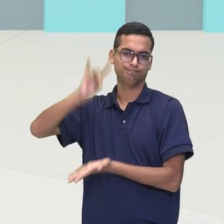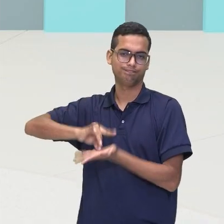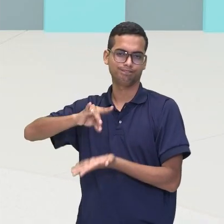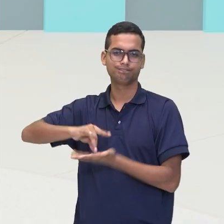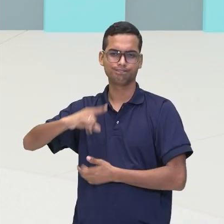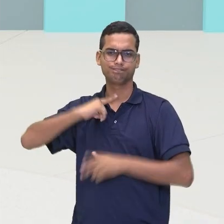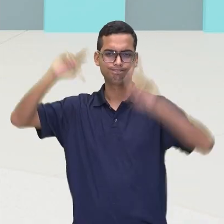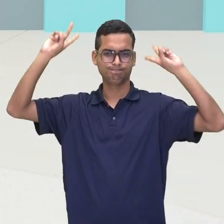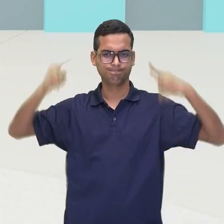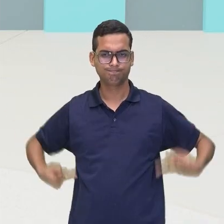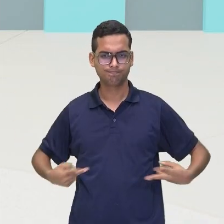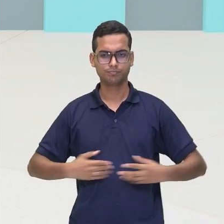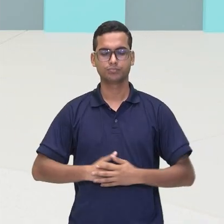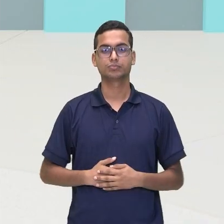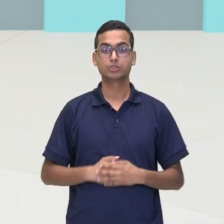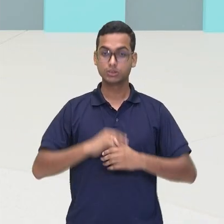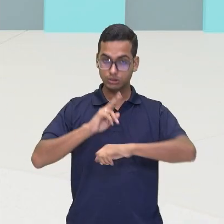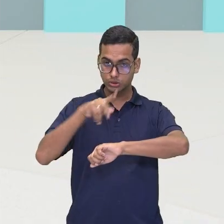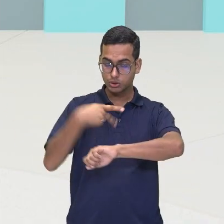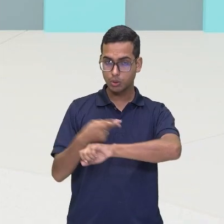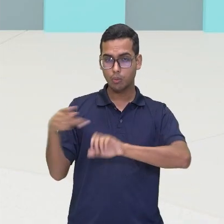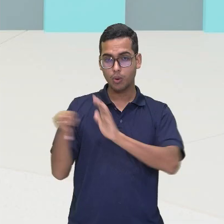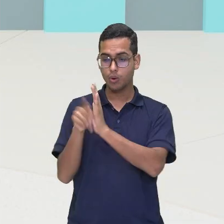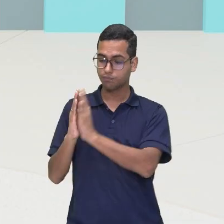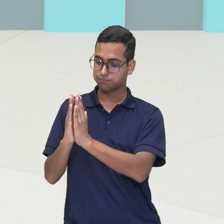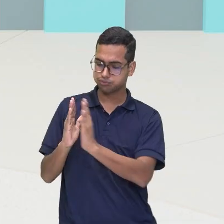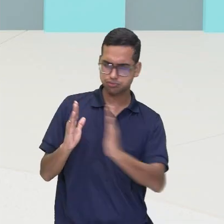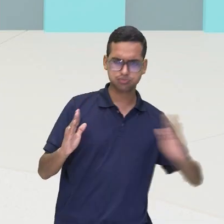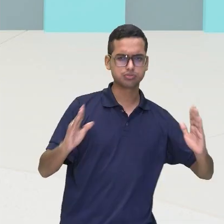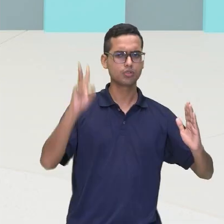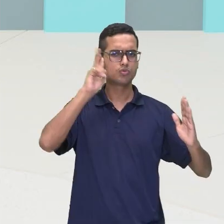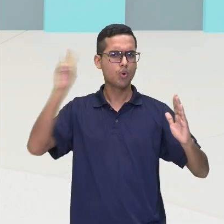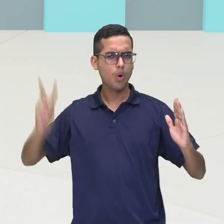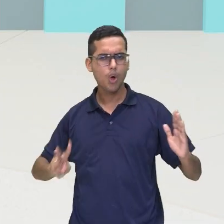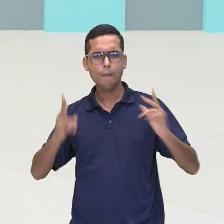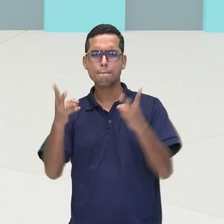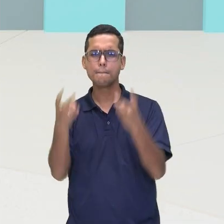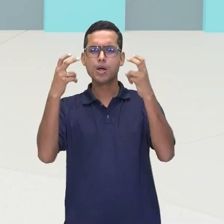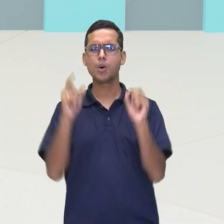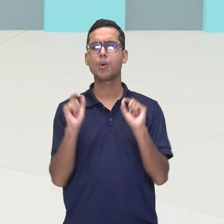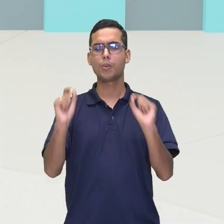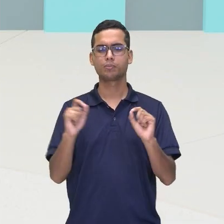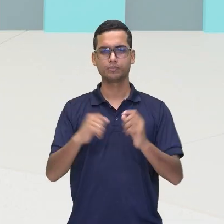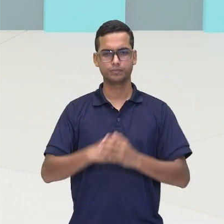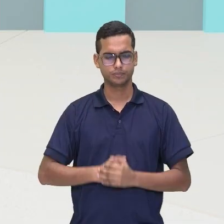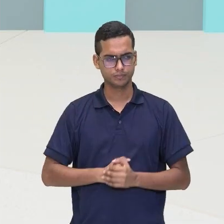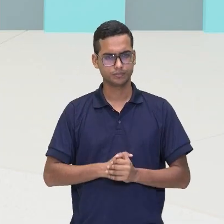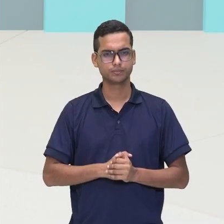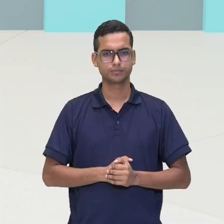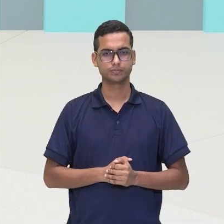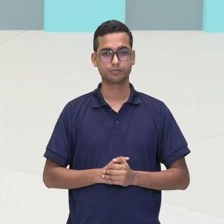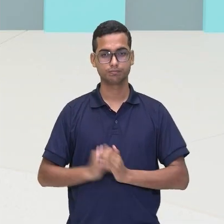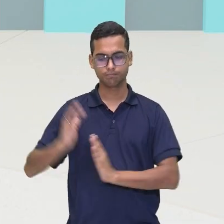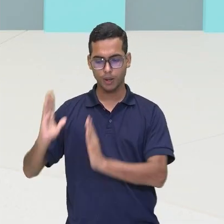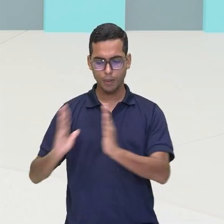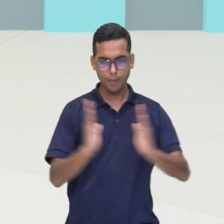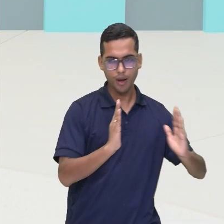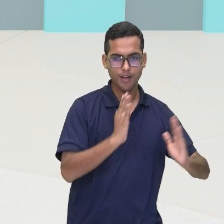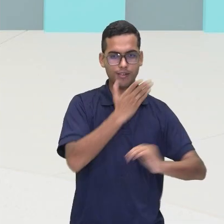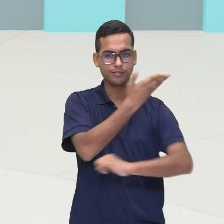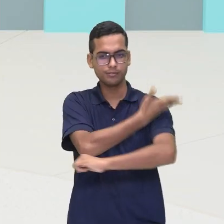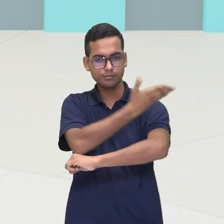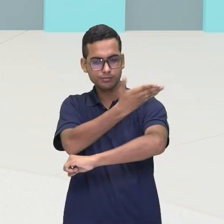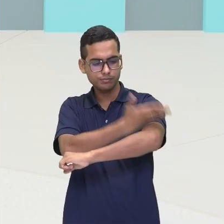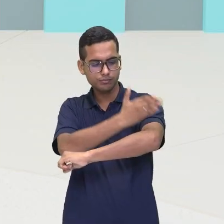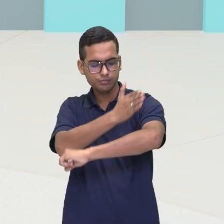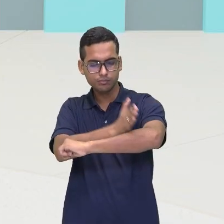Porém, ao longo da história a gente vai percebendo que sempre existiu, em cada período, de forma